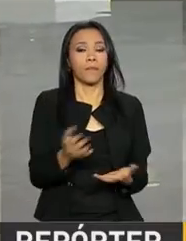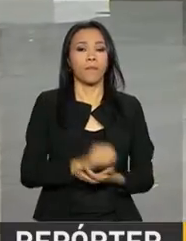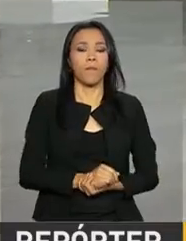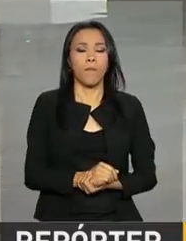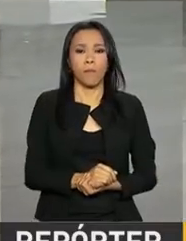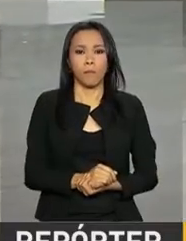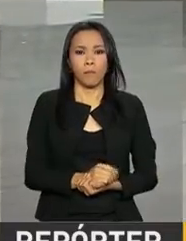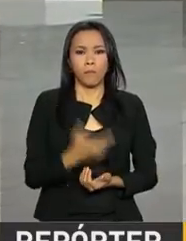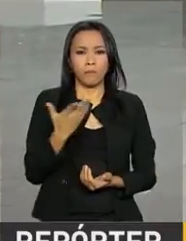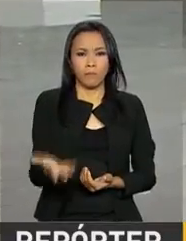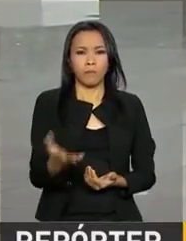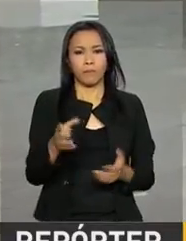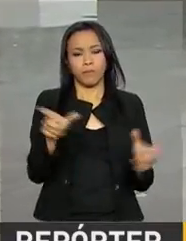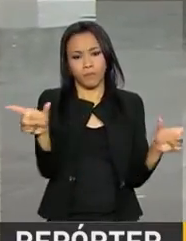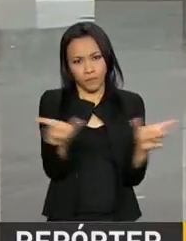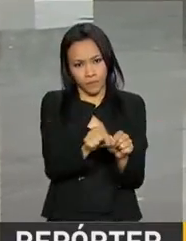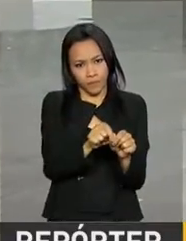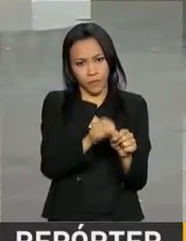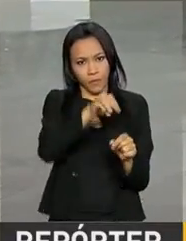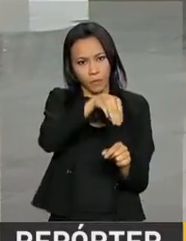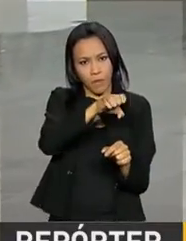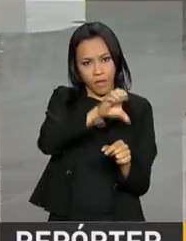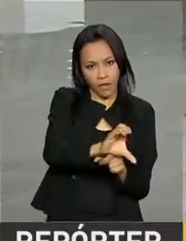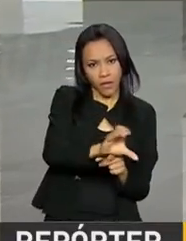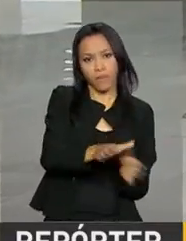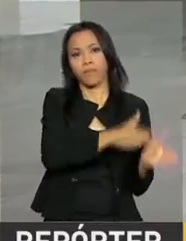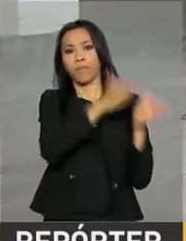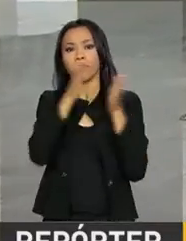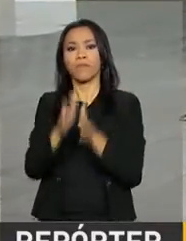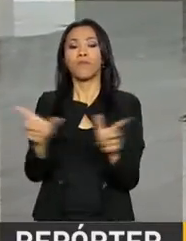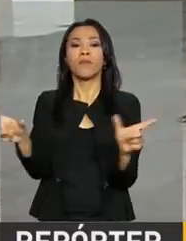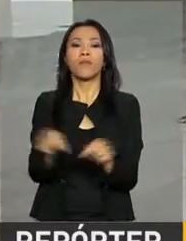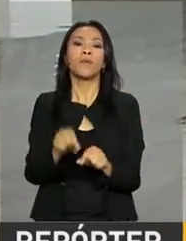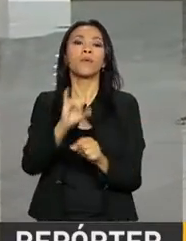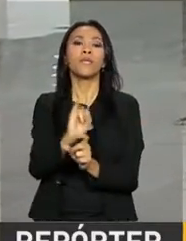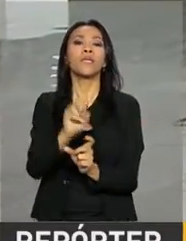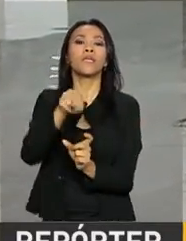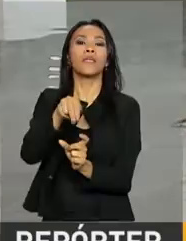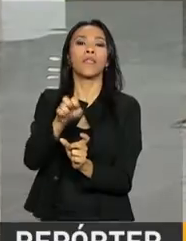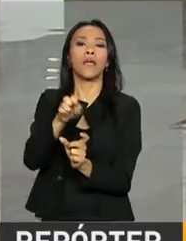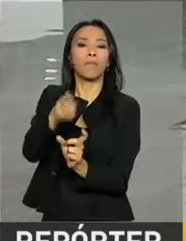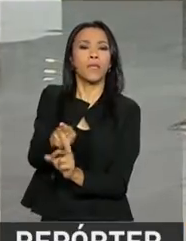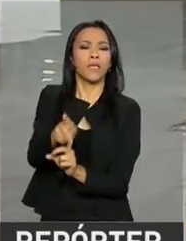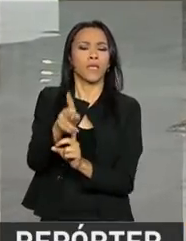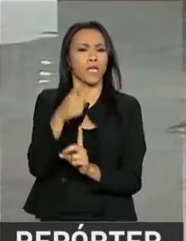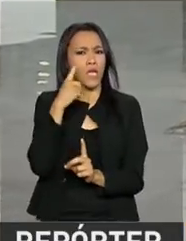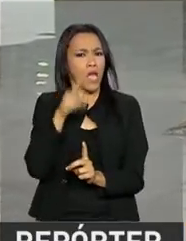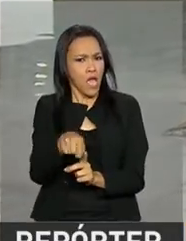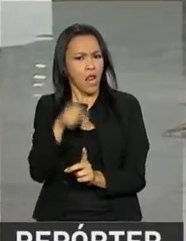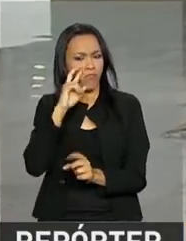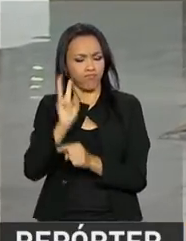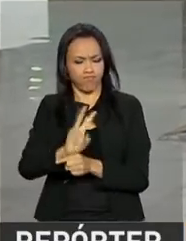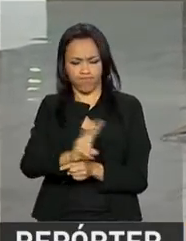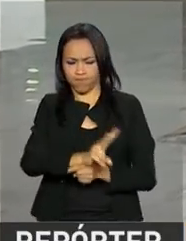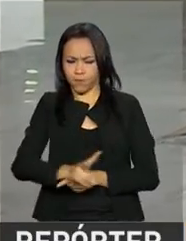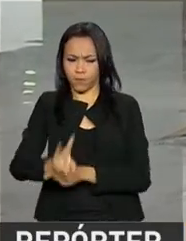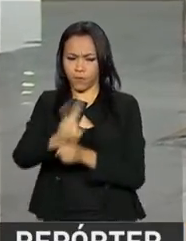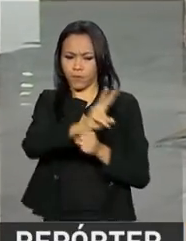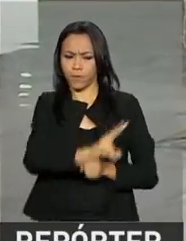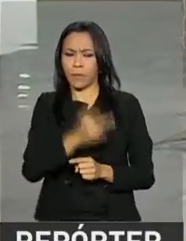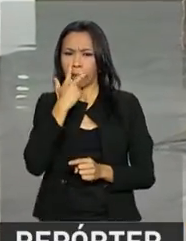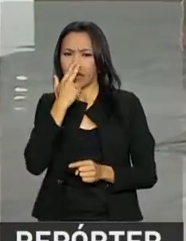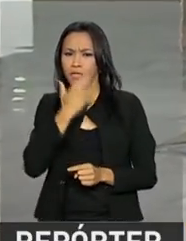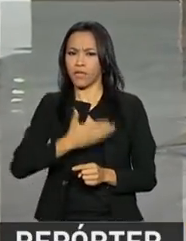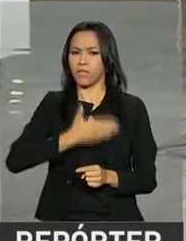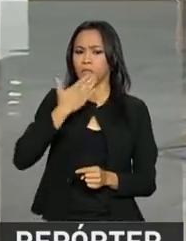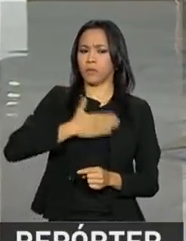o MEC eo Inep divulgaram nota sobre o suposto hackeamento dos sistemas do